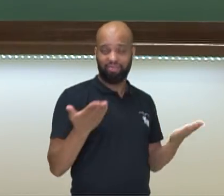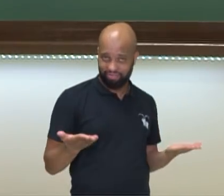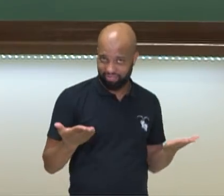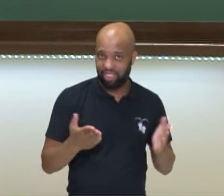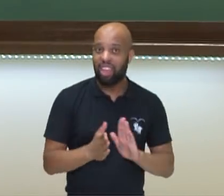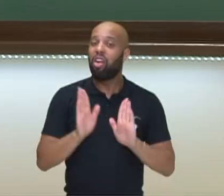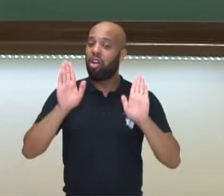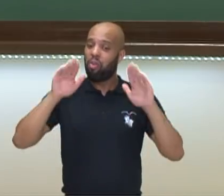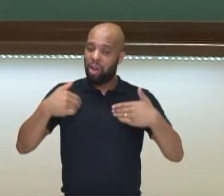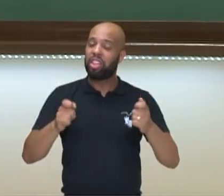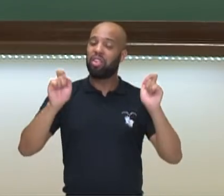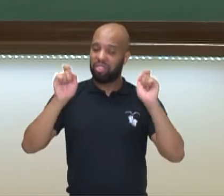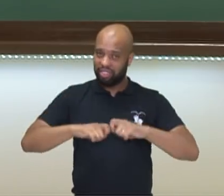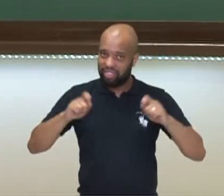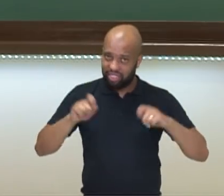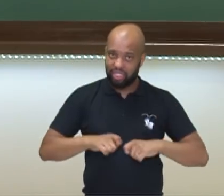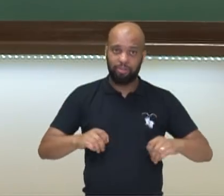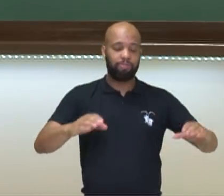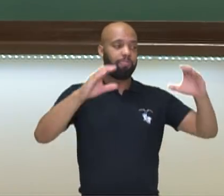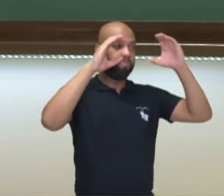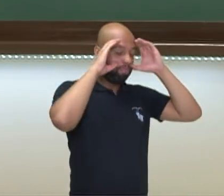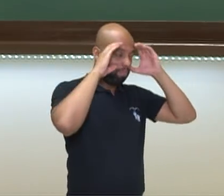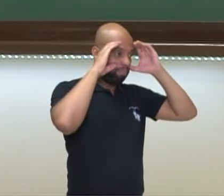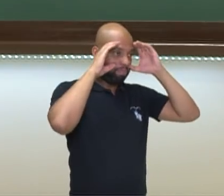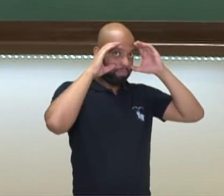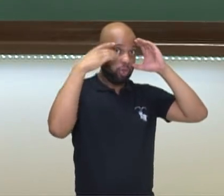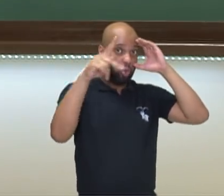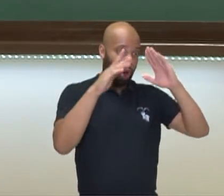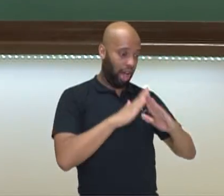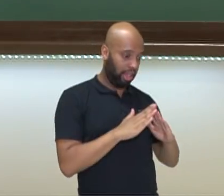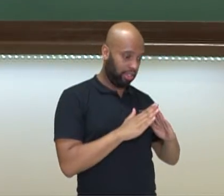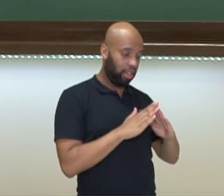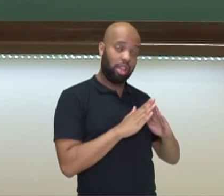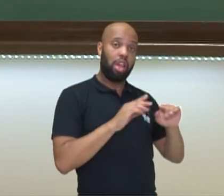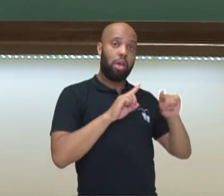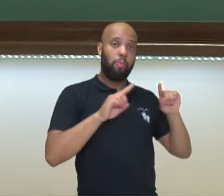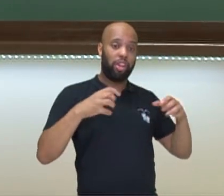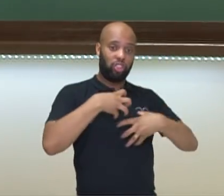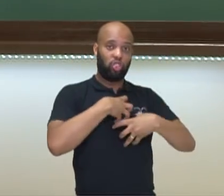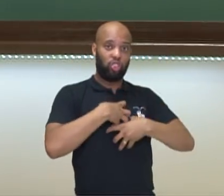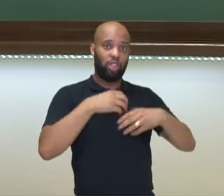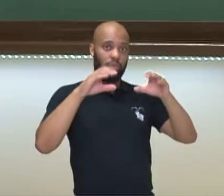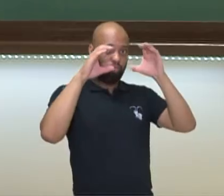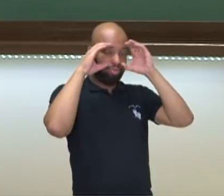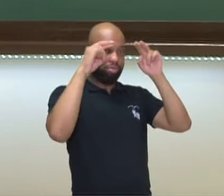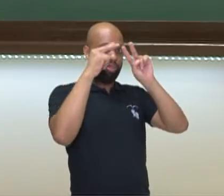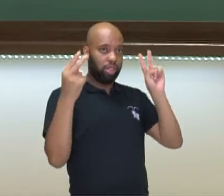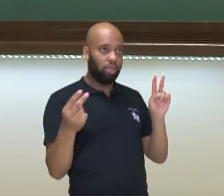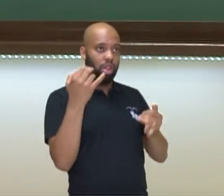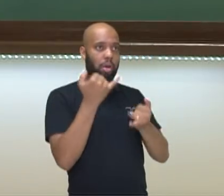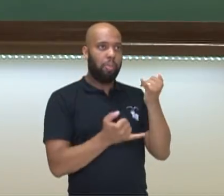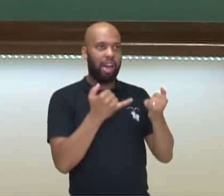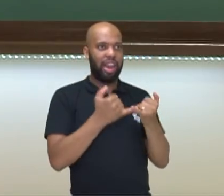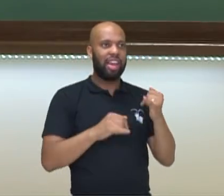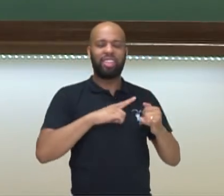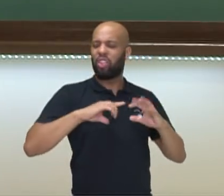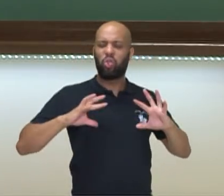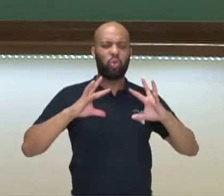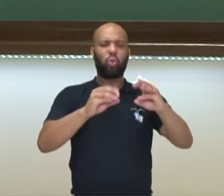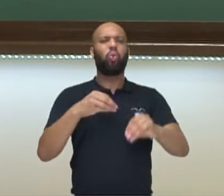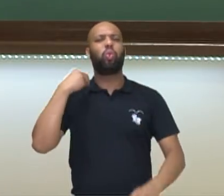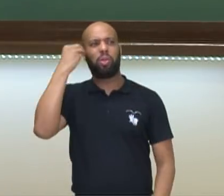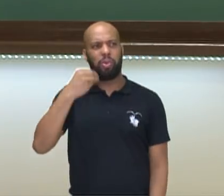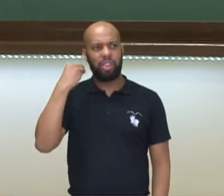assim, você estará assistindo o filme na sua casa. Mas através da realidade virtual, você vai ter toda a